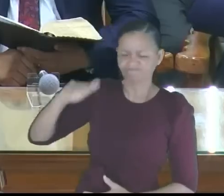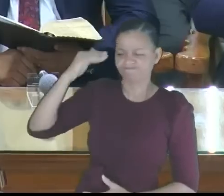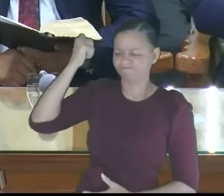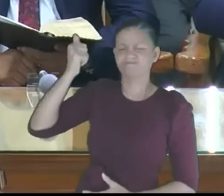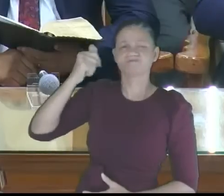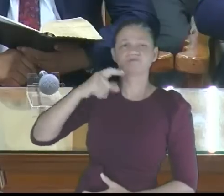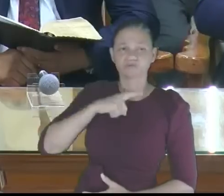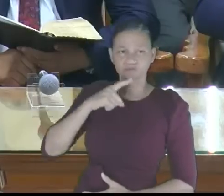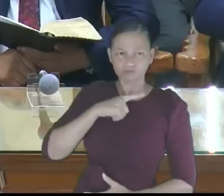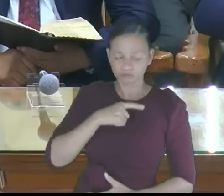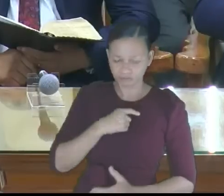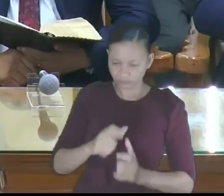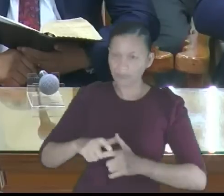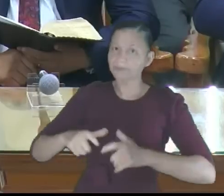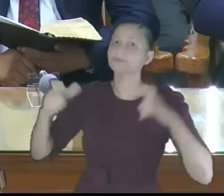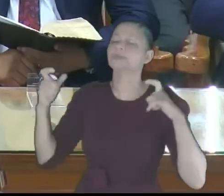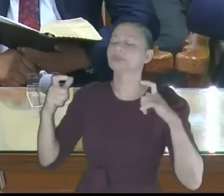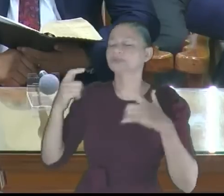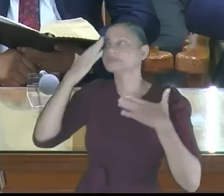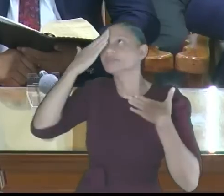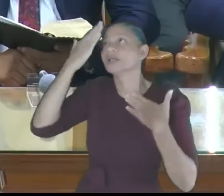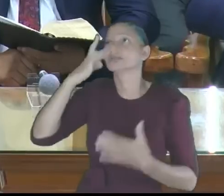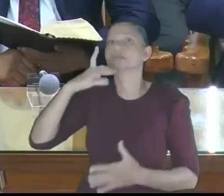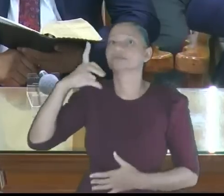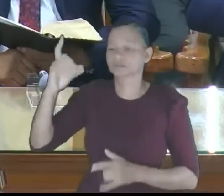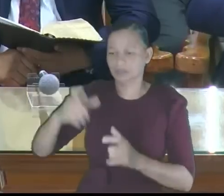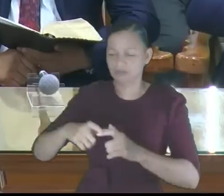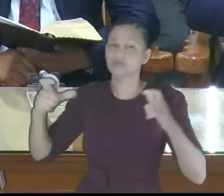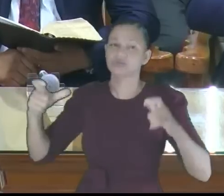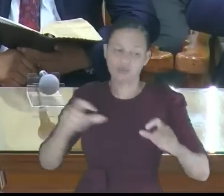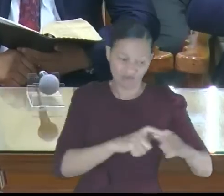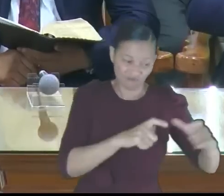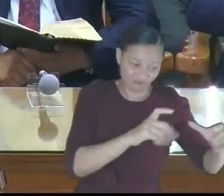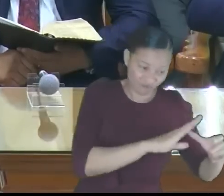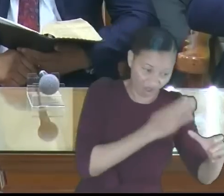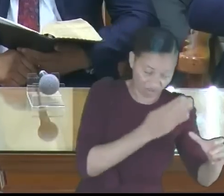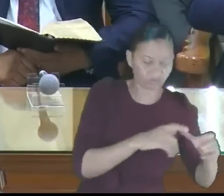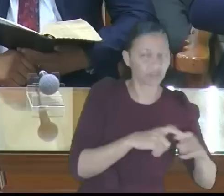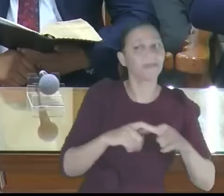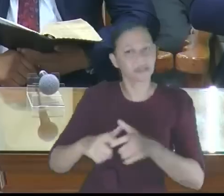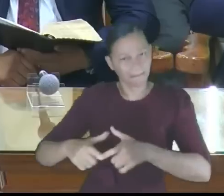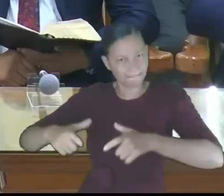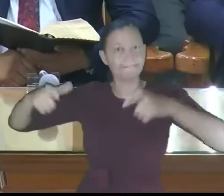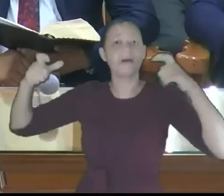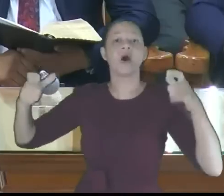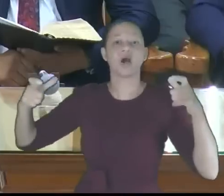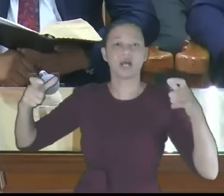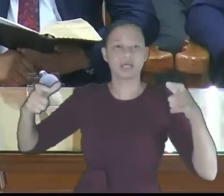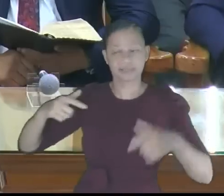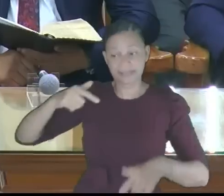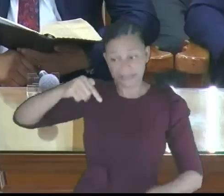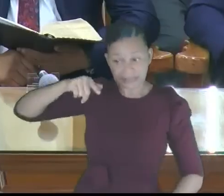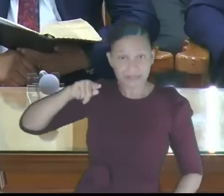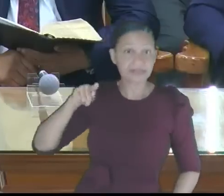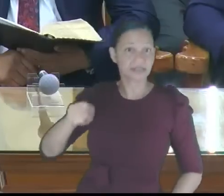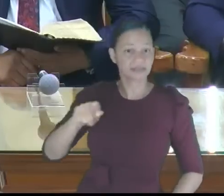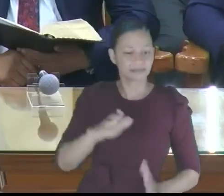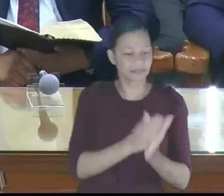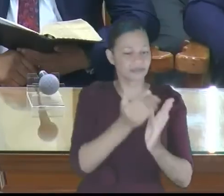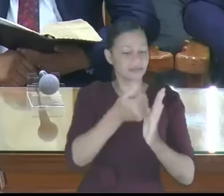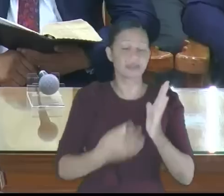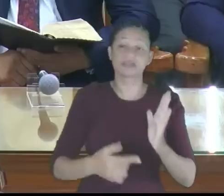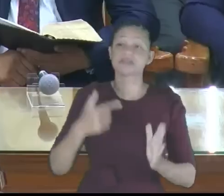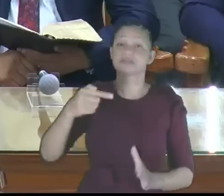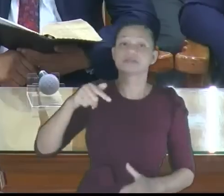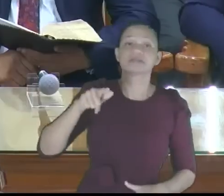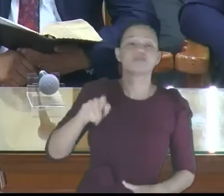existe muitos, graças a Deus, existe muitos na face da terra. Não existe só um nem dois, não. Tem 7.000, é assim que a Bíblia diz? 7.000 que